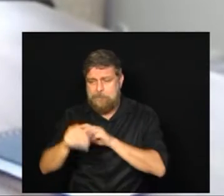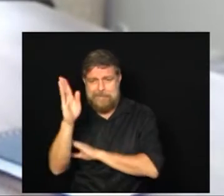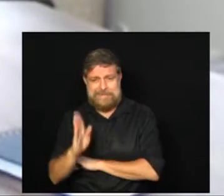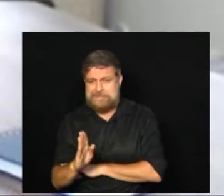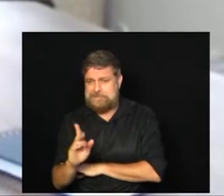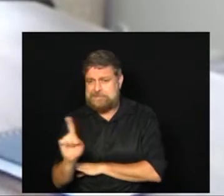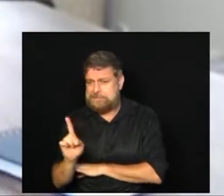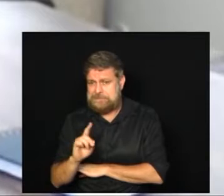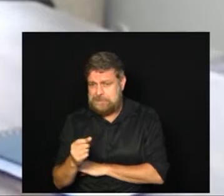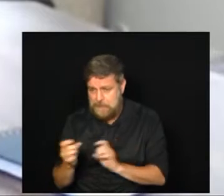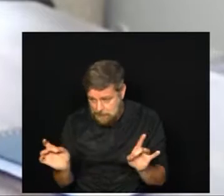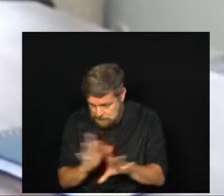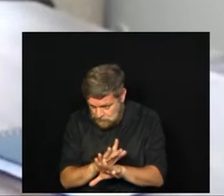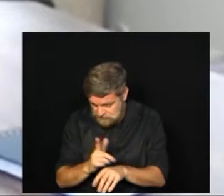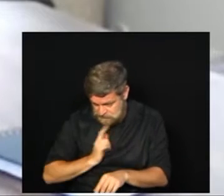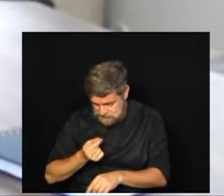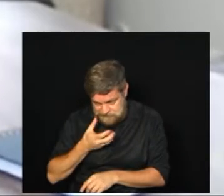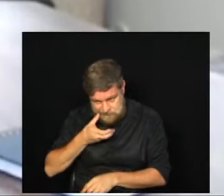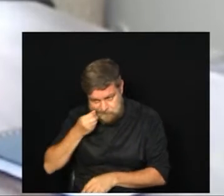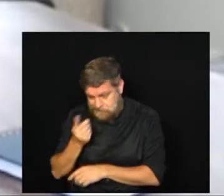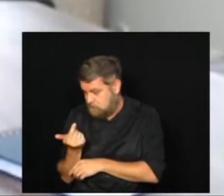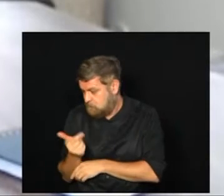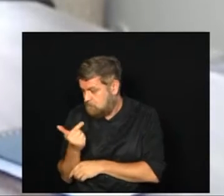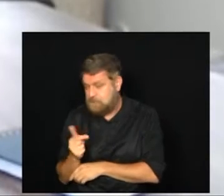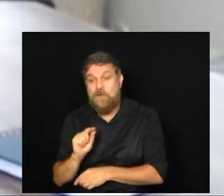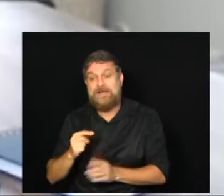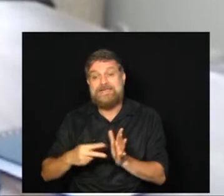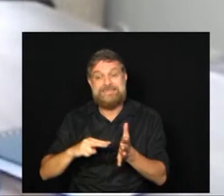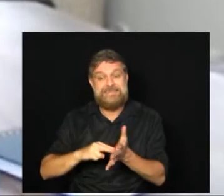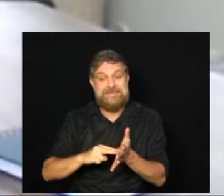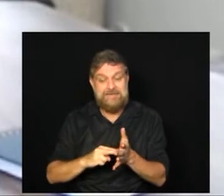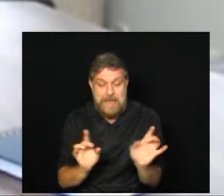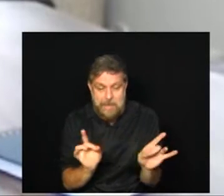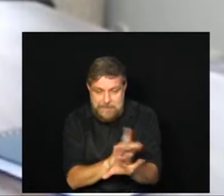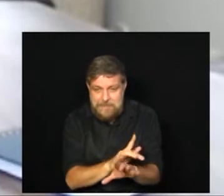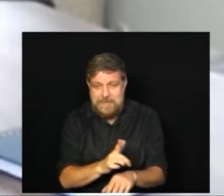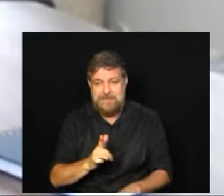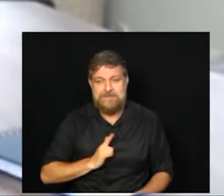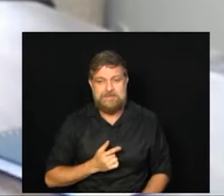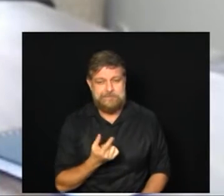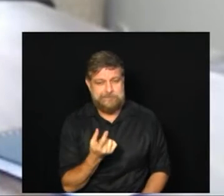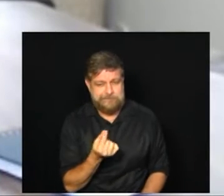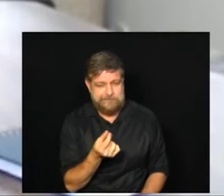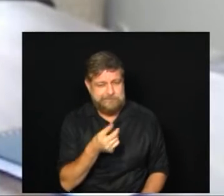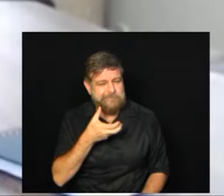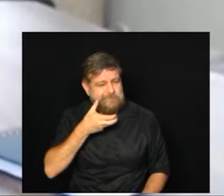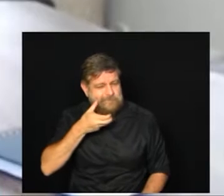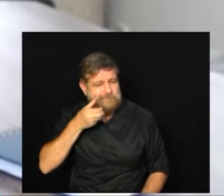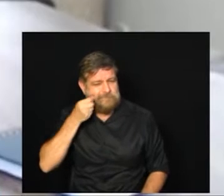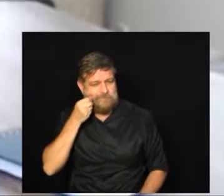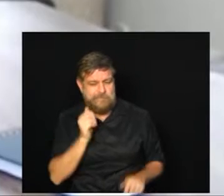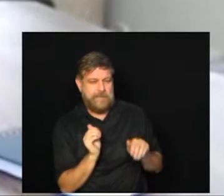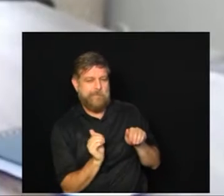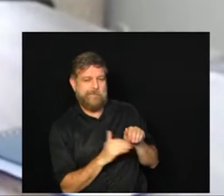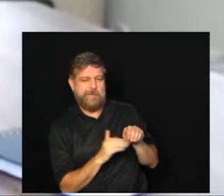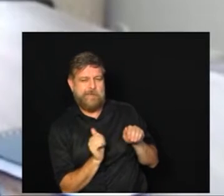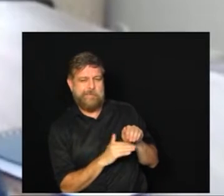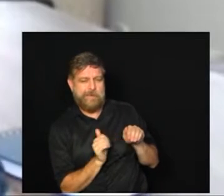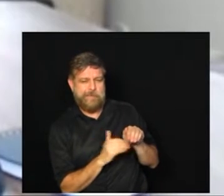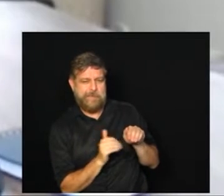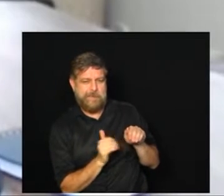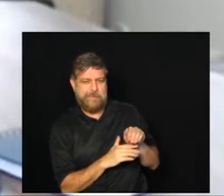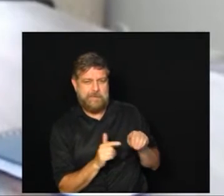estava preparada, né? O que é estar preparado? É você ter aquela antiga reserva de emergência, né?